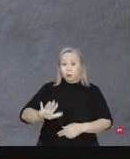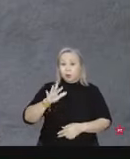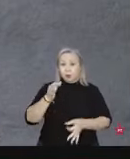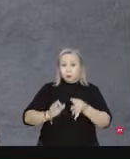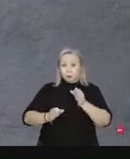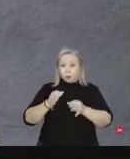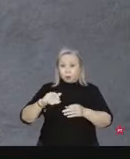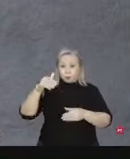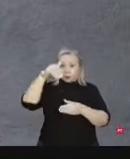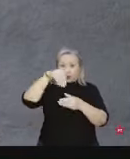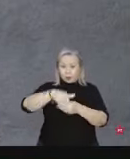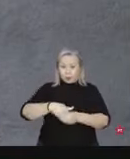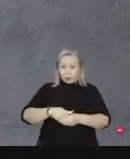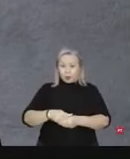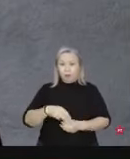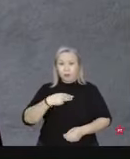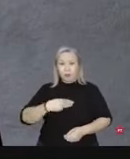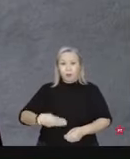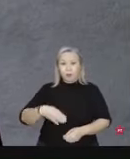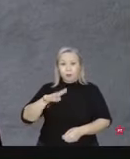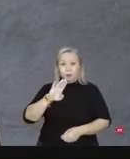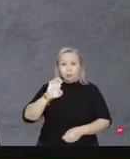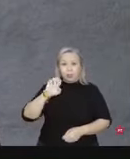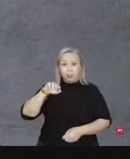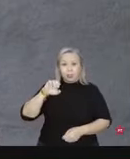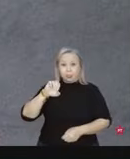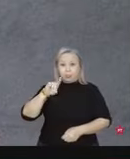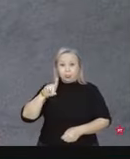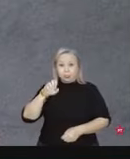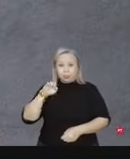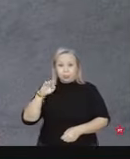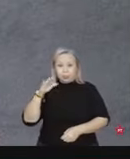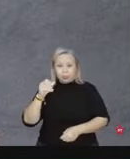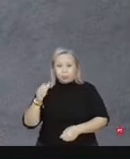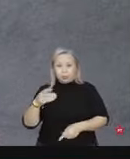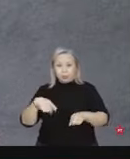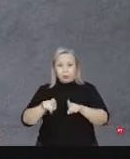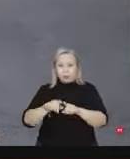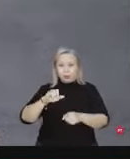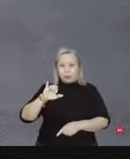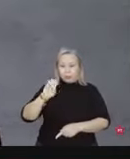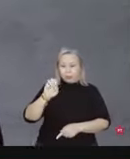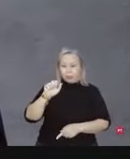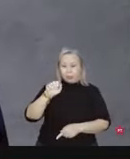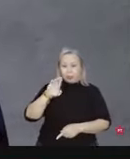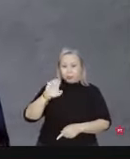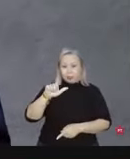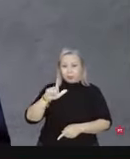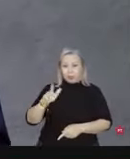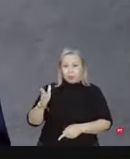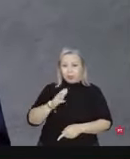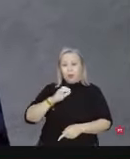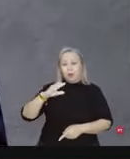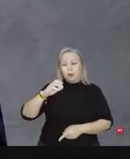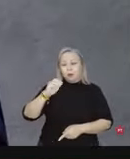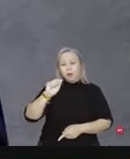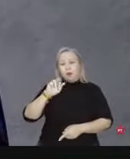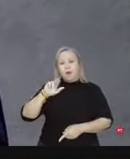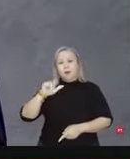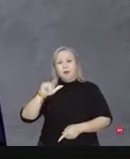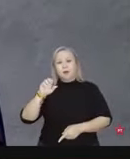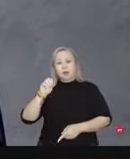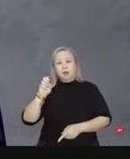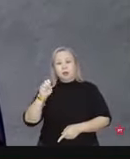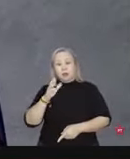Eleitoral, ministro Benedito Gonçalves, ministros Raul Araújo, Isabel Galotti, Sérgio Banhos, Carlos Urbach, Maria